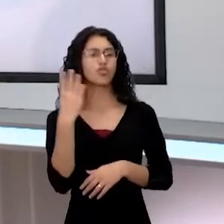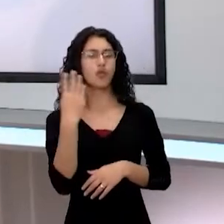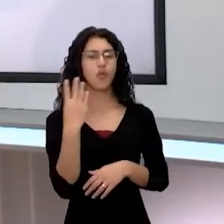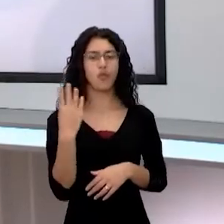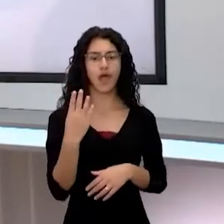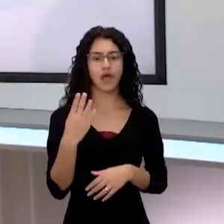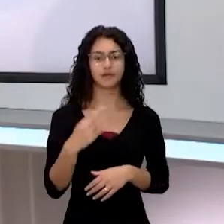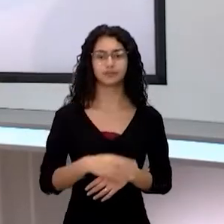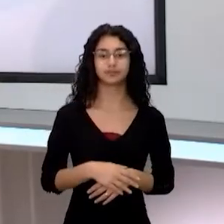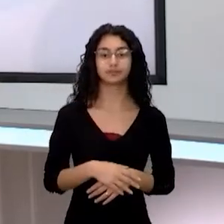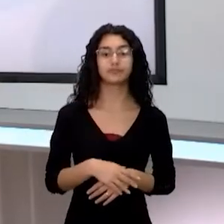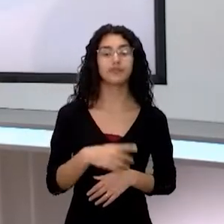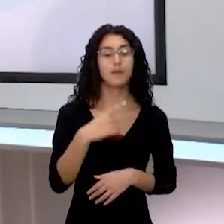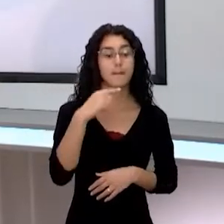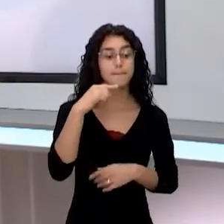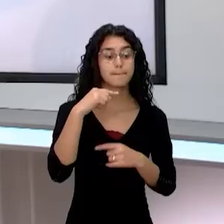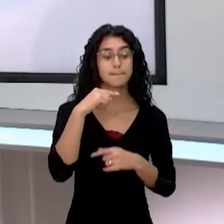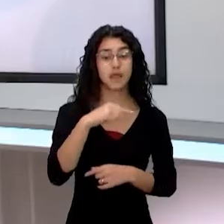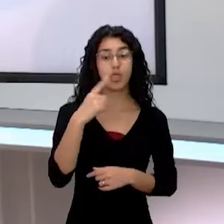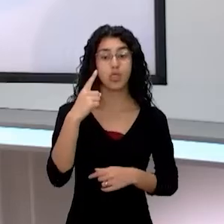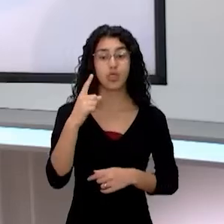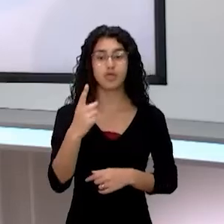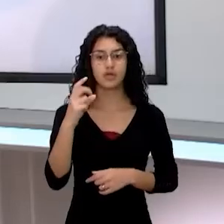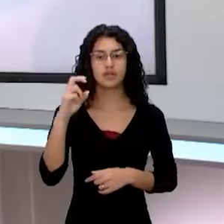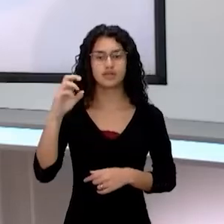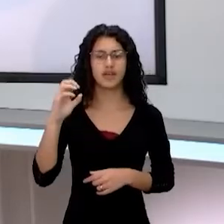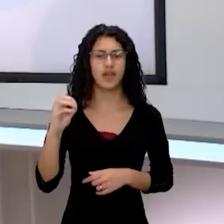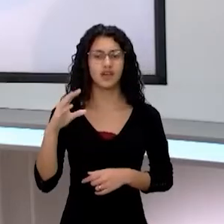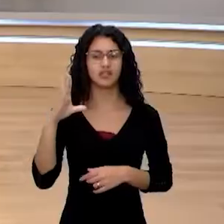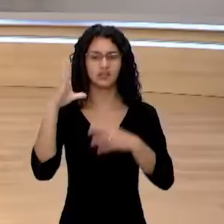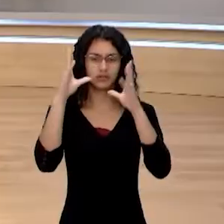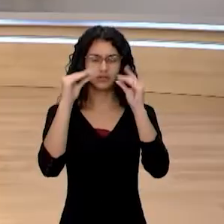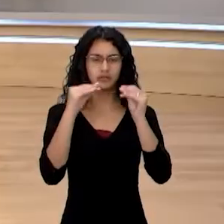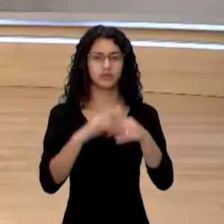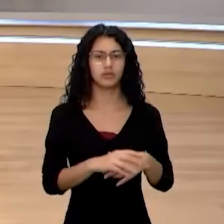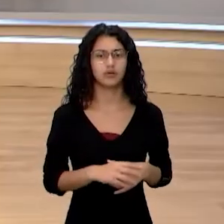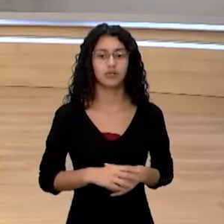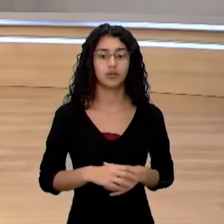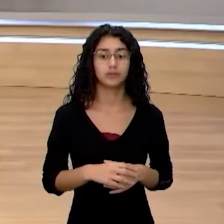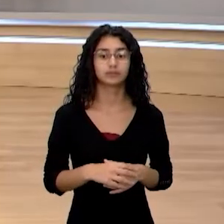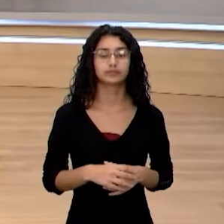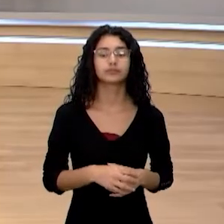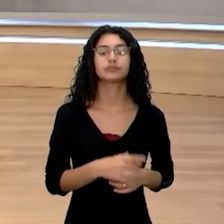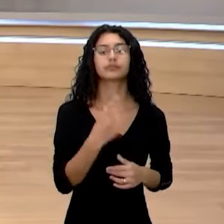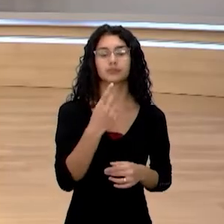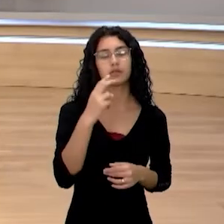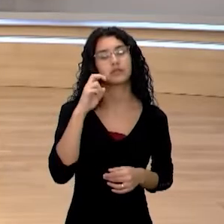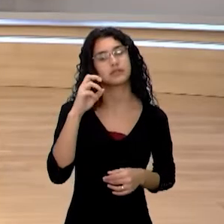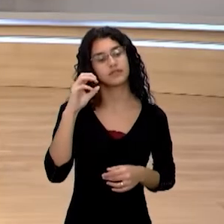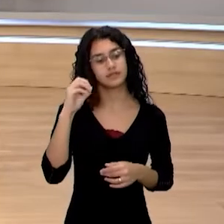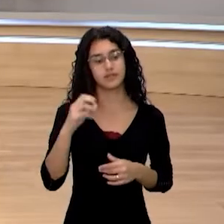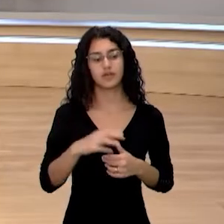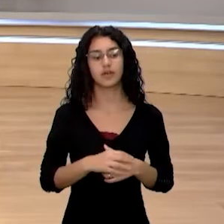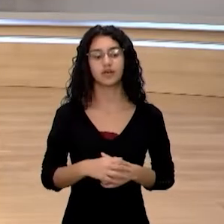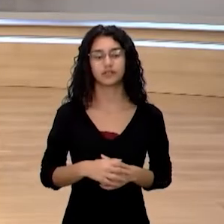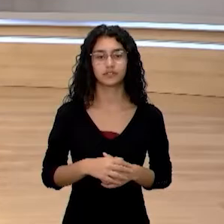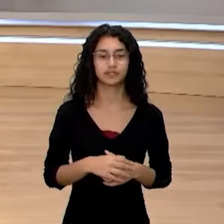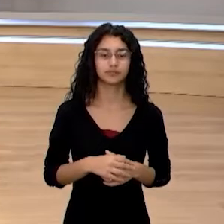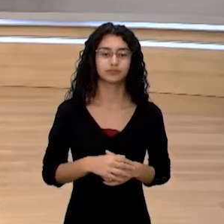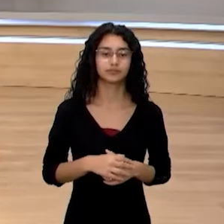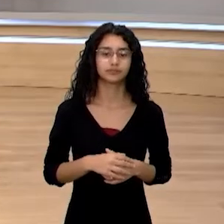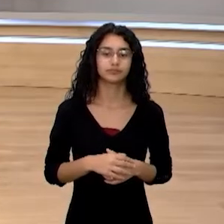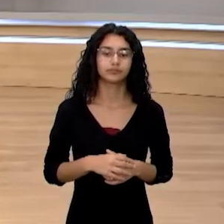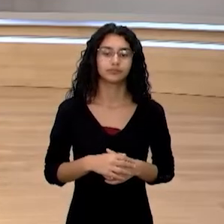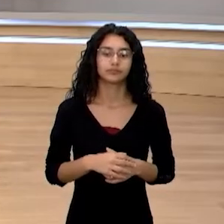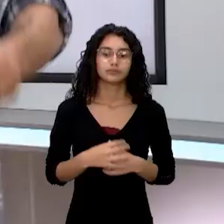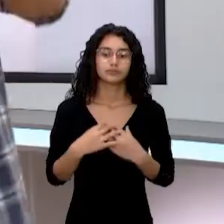Olha lá. Menos 150 graus Celsius. Vai viver em menos 150, isso, né? Vamos ver. Não reclama não. Não